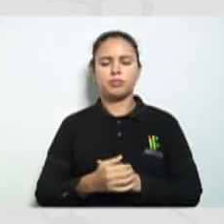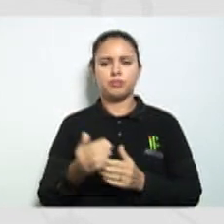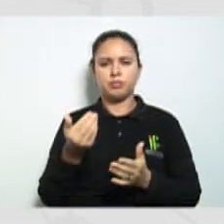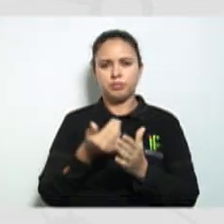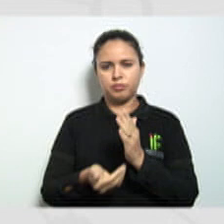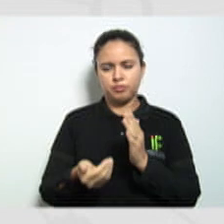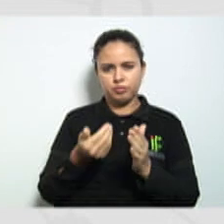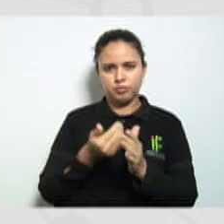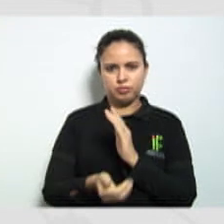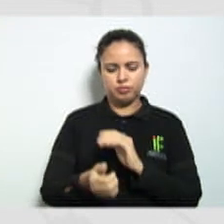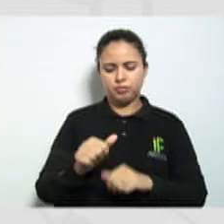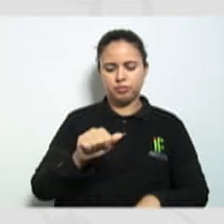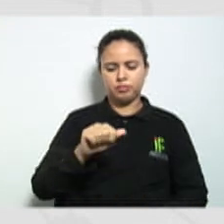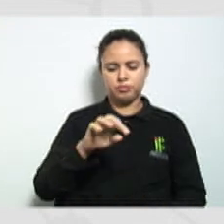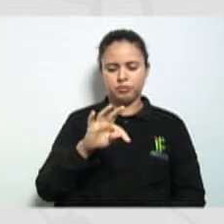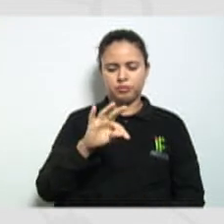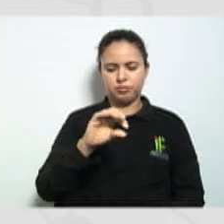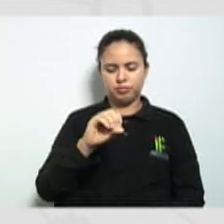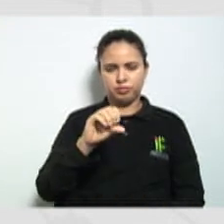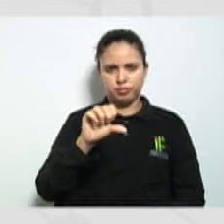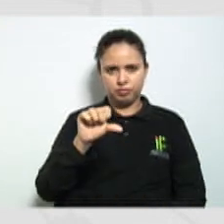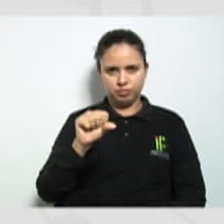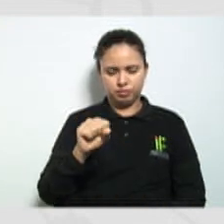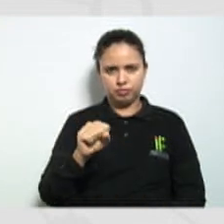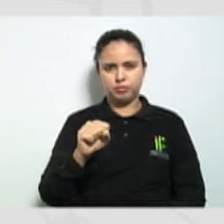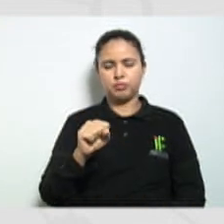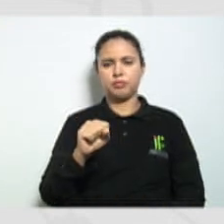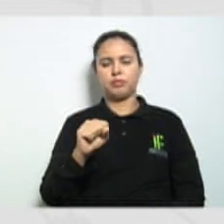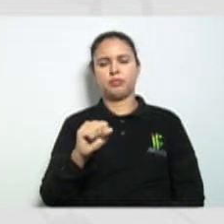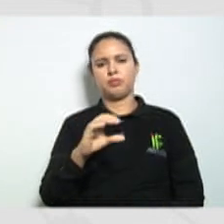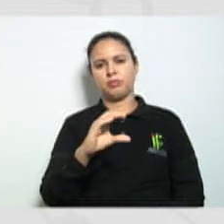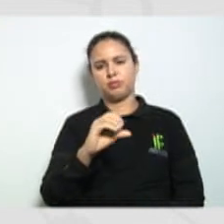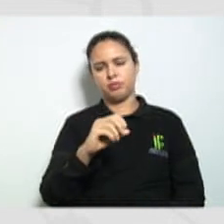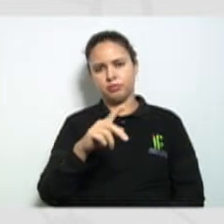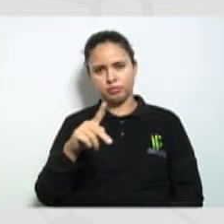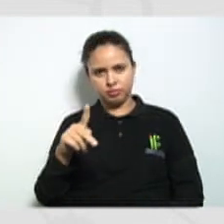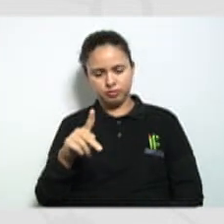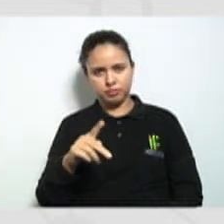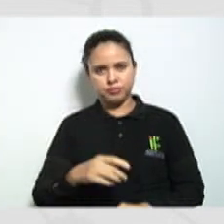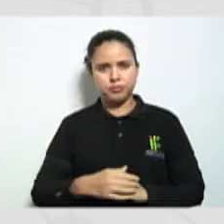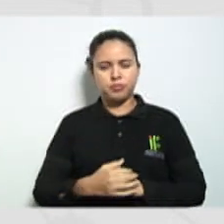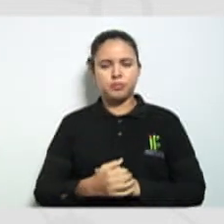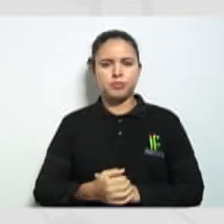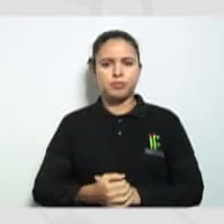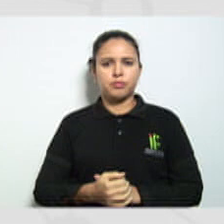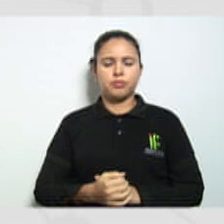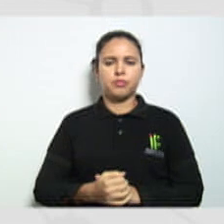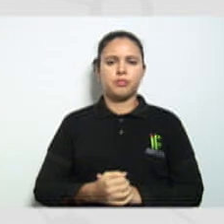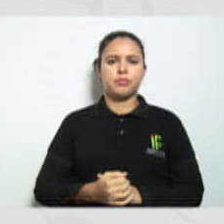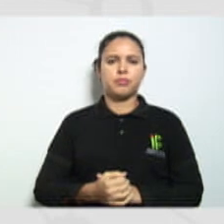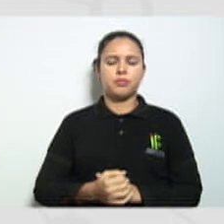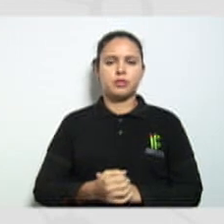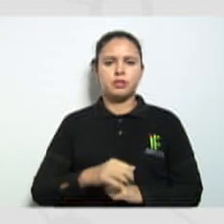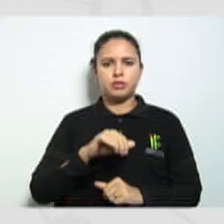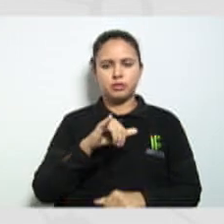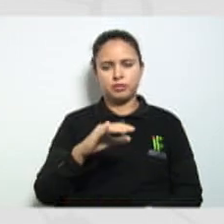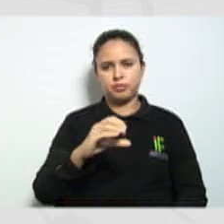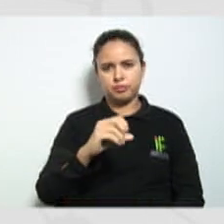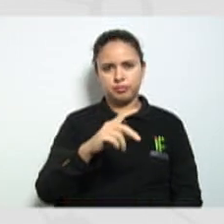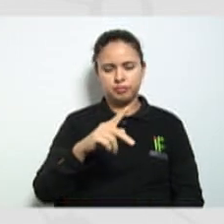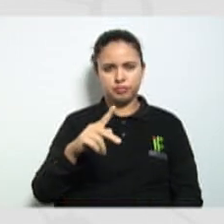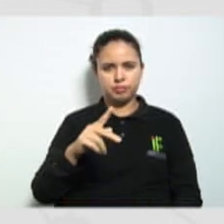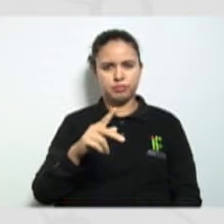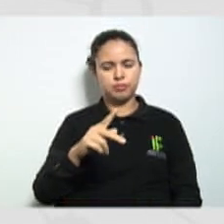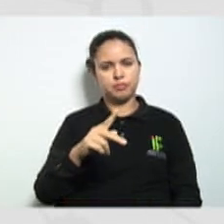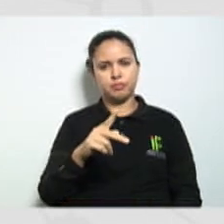Perdas, ato cooperativo. O que que acontece? Se a cooperativa ela não for bem